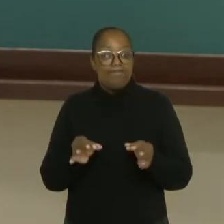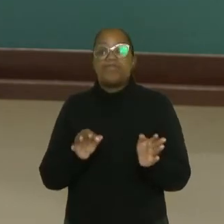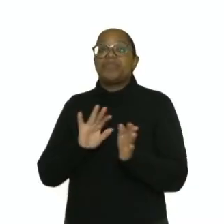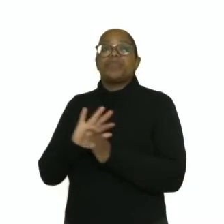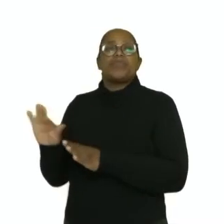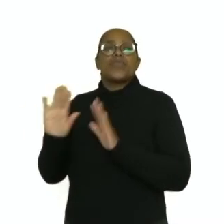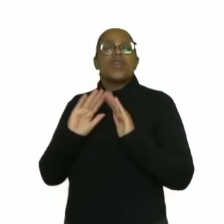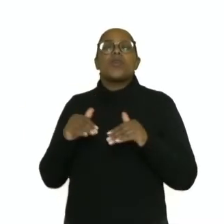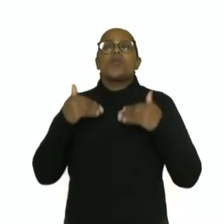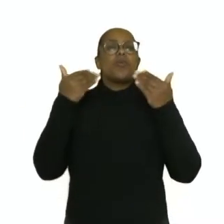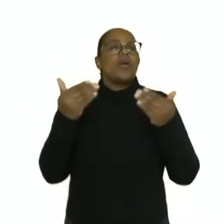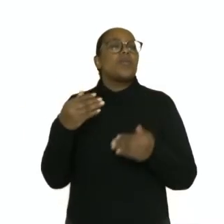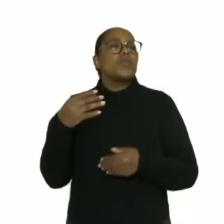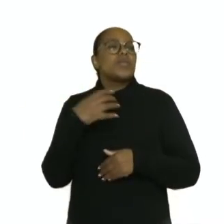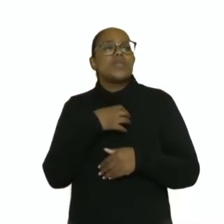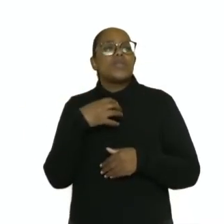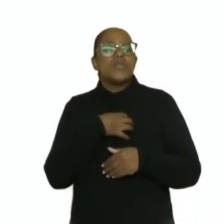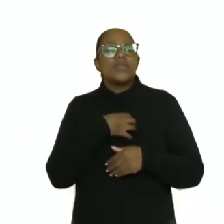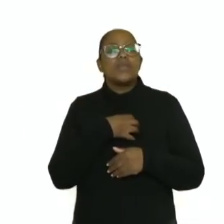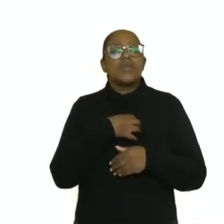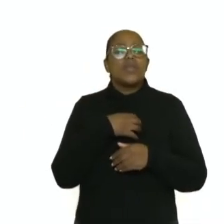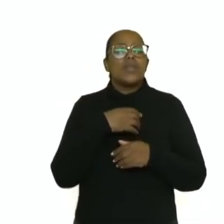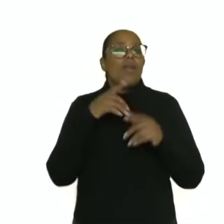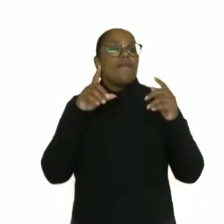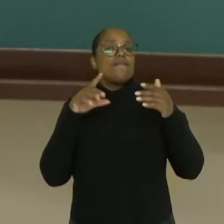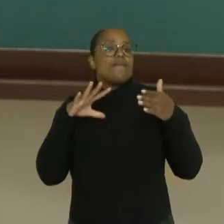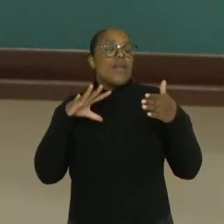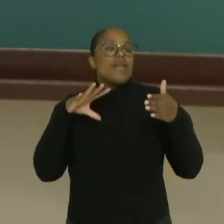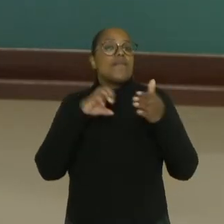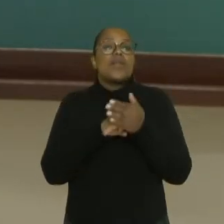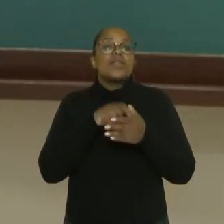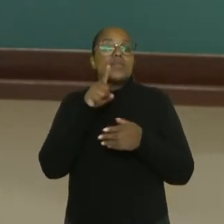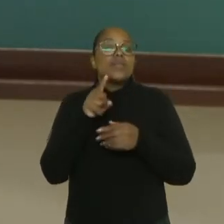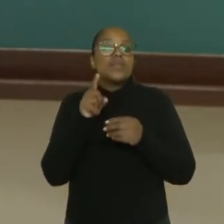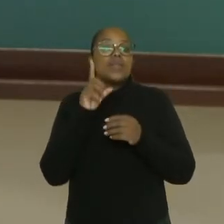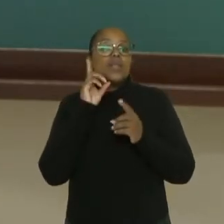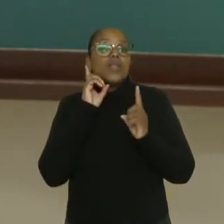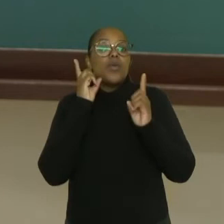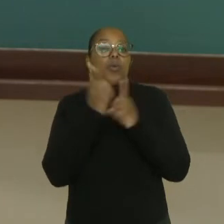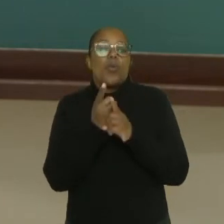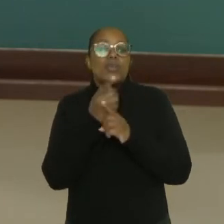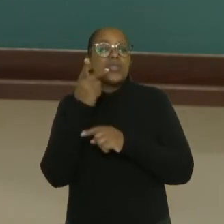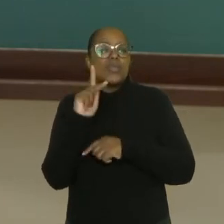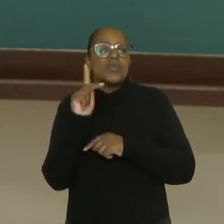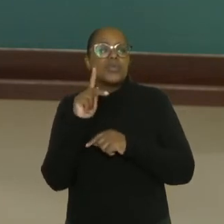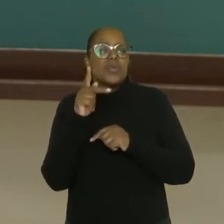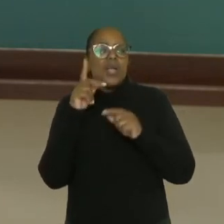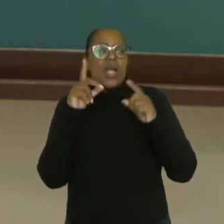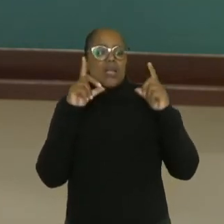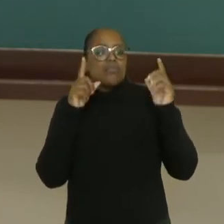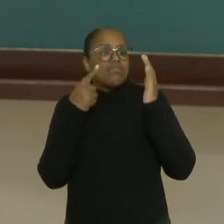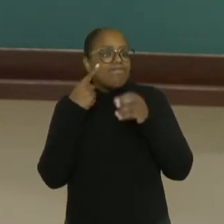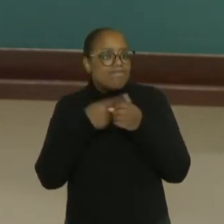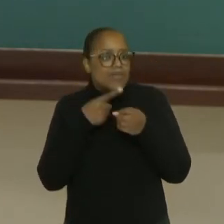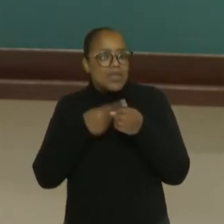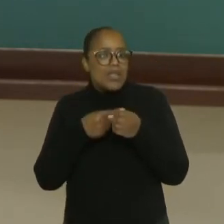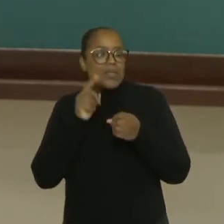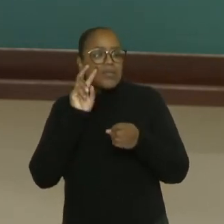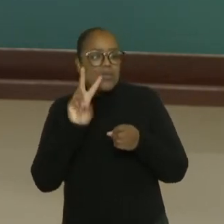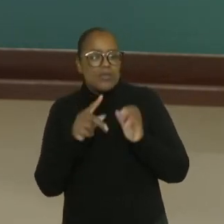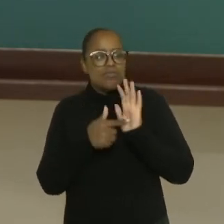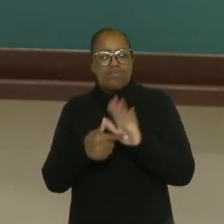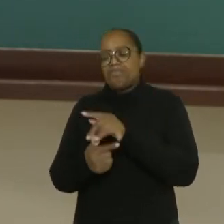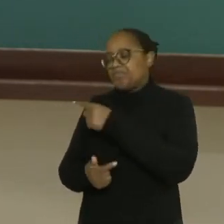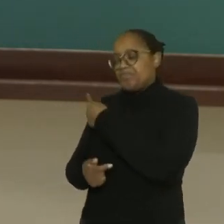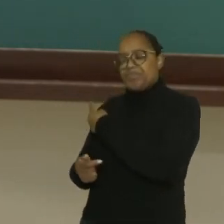são as formas de segregação que você identifica nas cidades, na sua cidade? Então temos mais uma imagem aqui da comunidade de Santa Marta, no